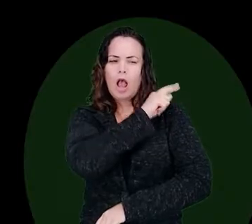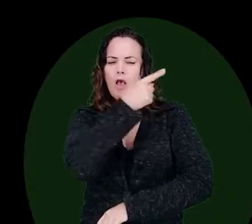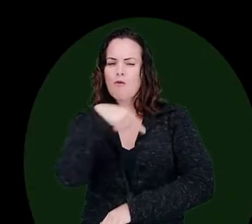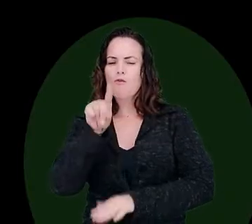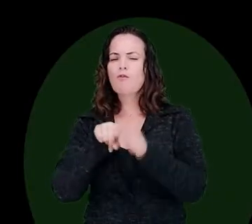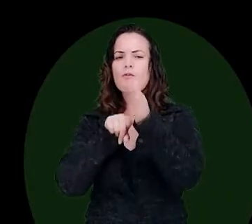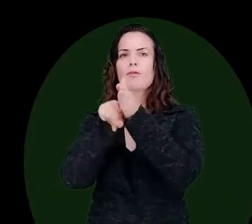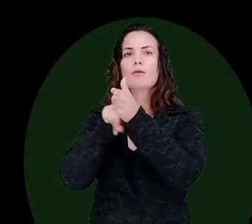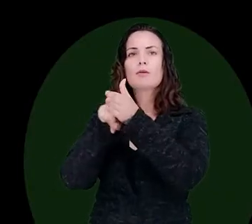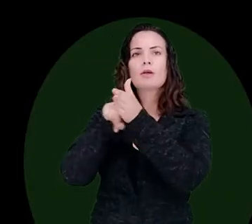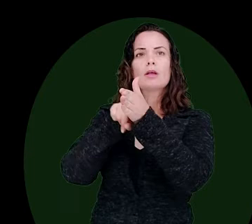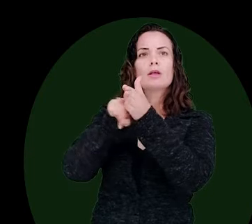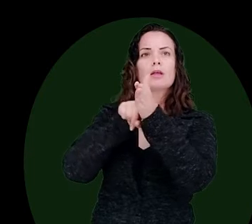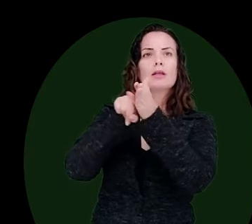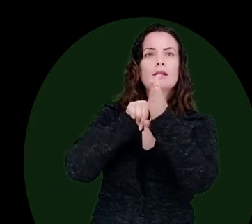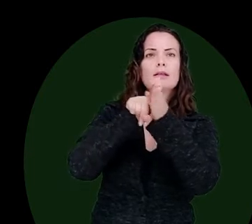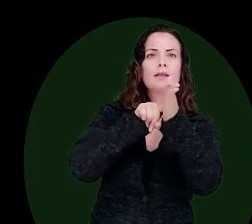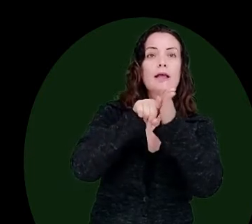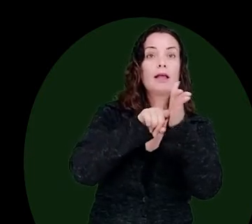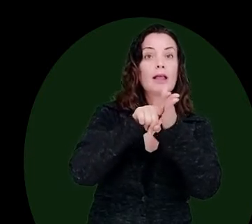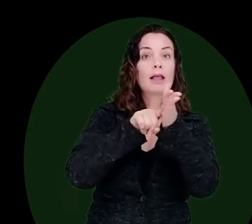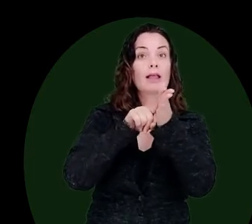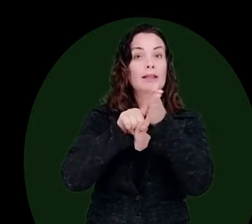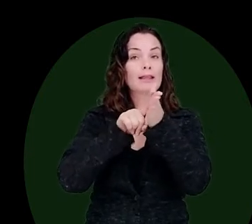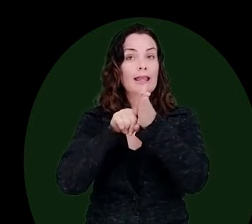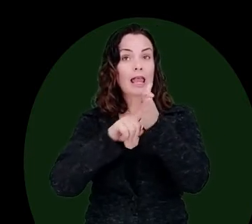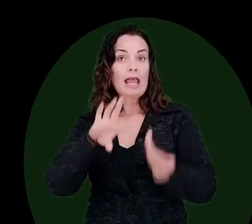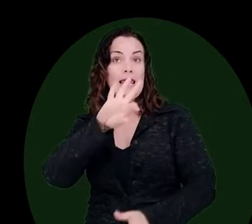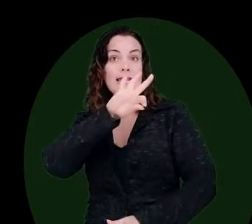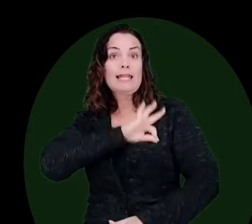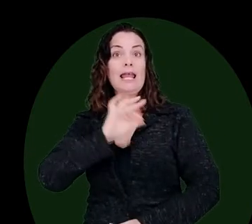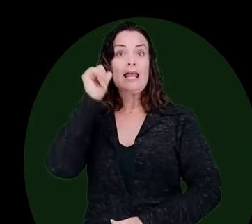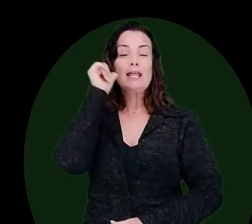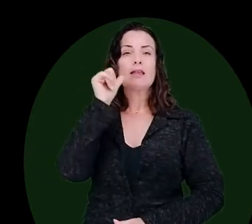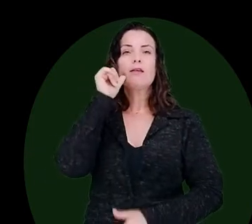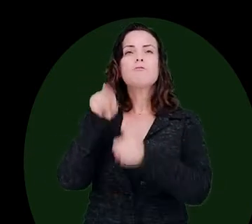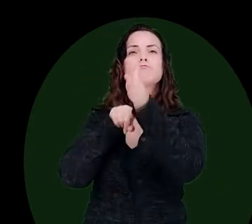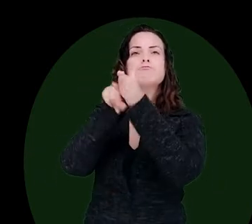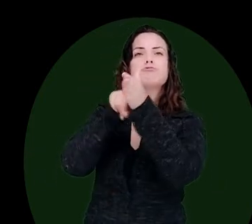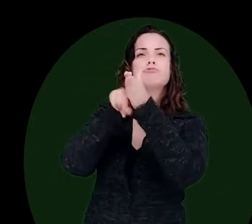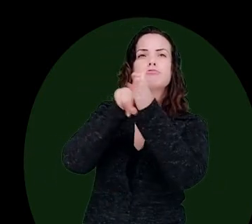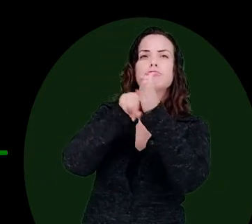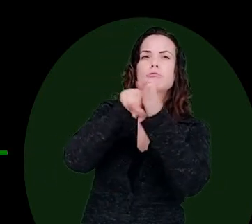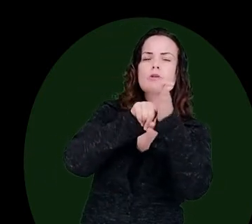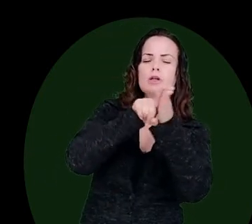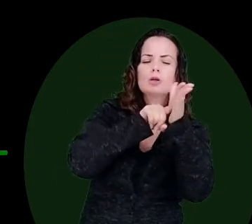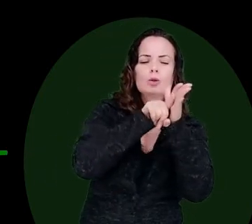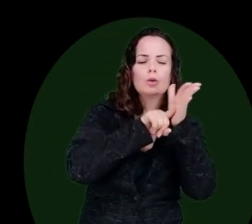pesquisar na delegacia da mulher, levantar 800